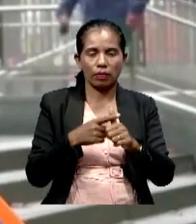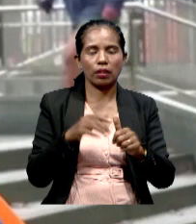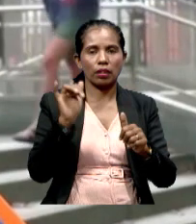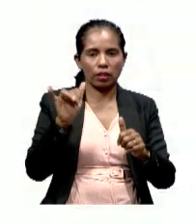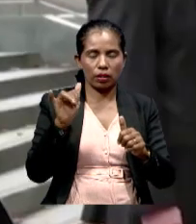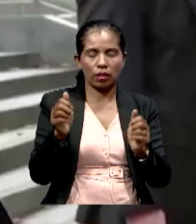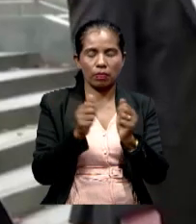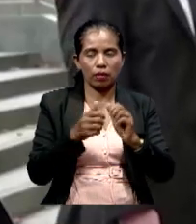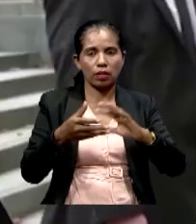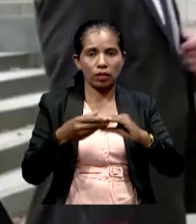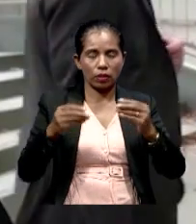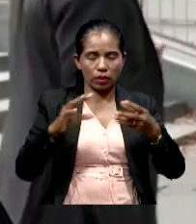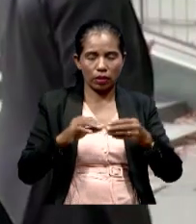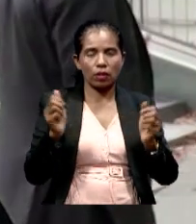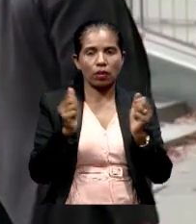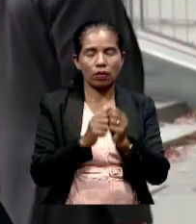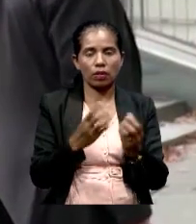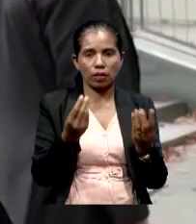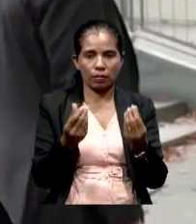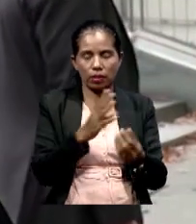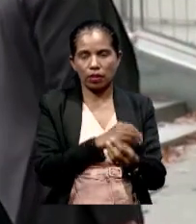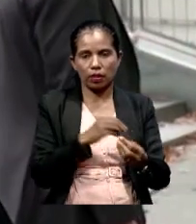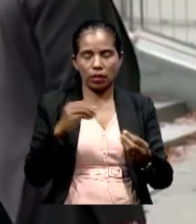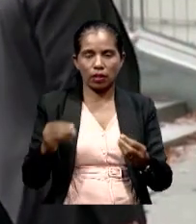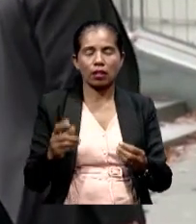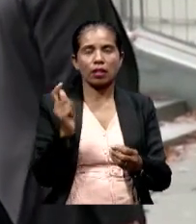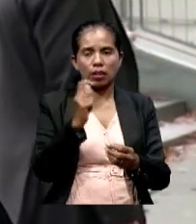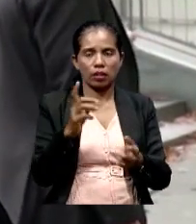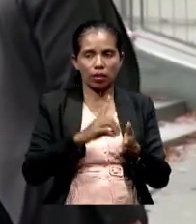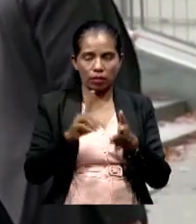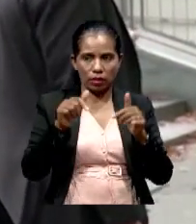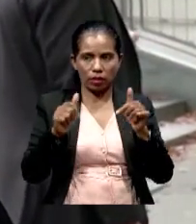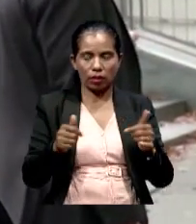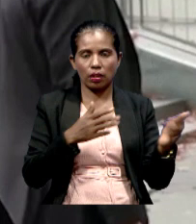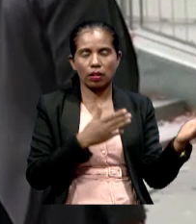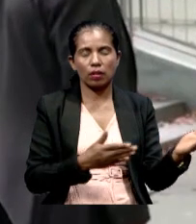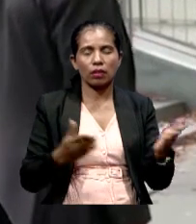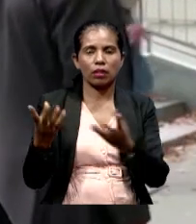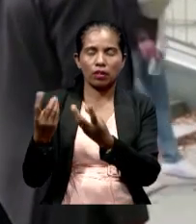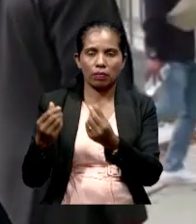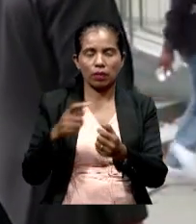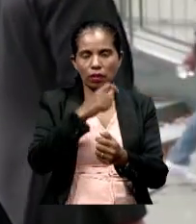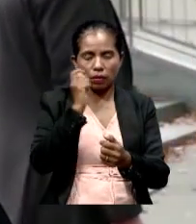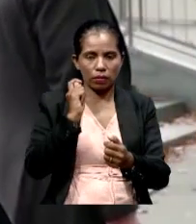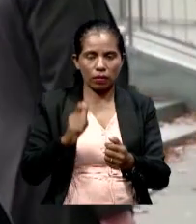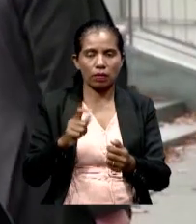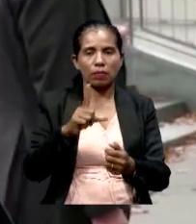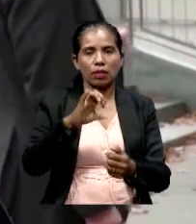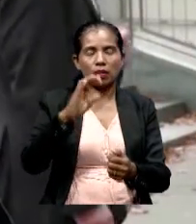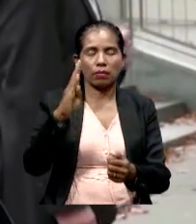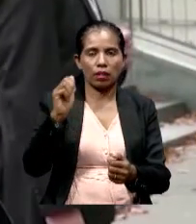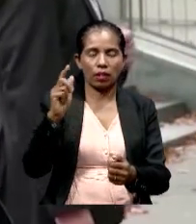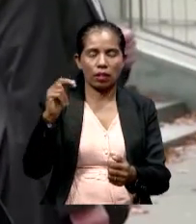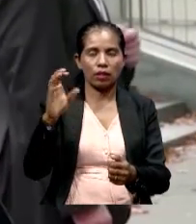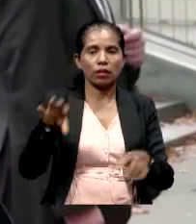histórico rosemente se ultrapassa o Bósforo terça semana né transporta semente Ucrânia ba Líbano. Acordo